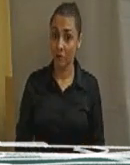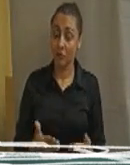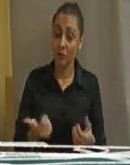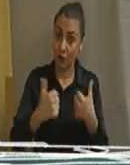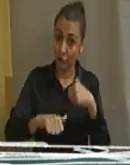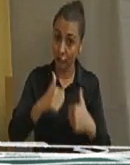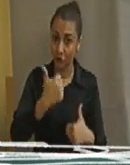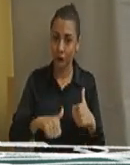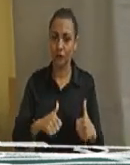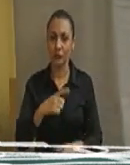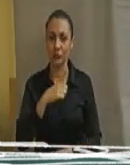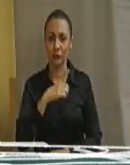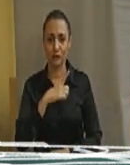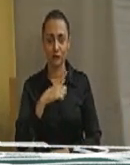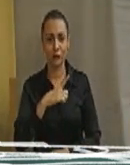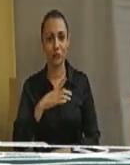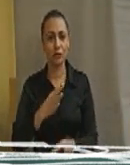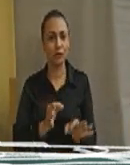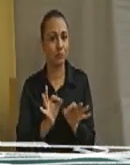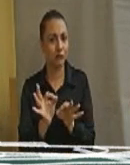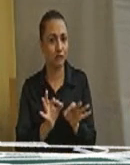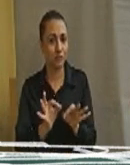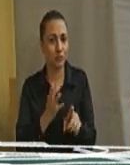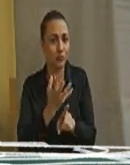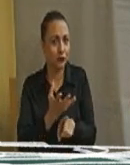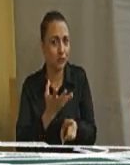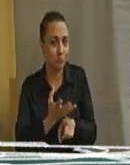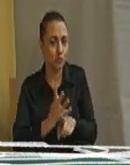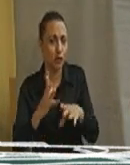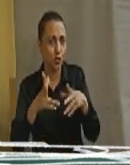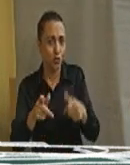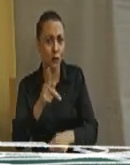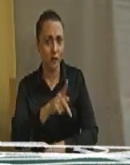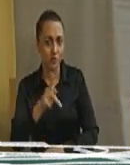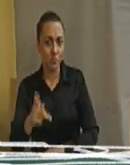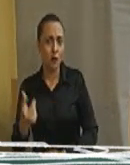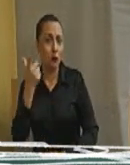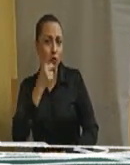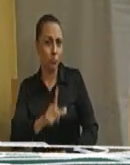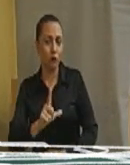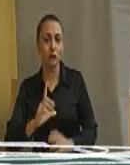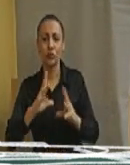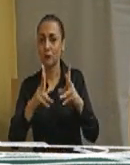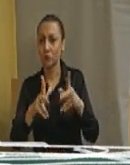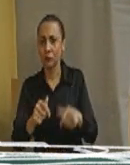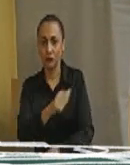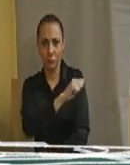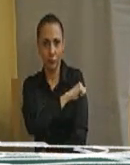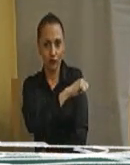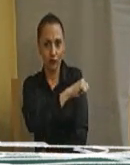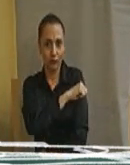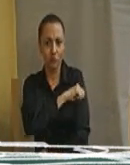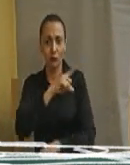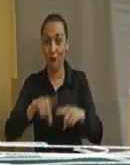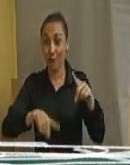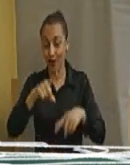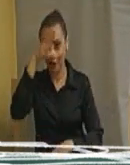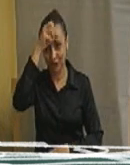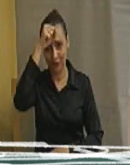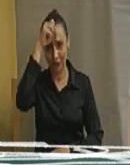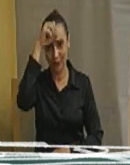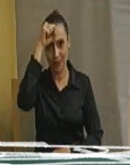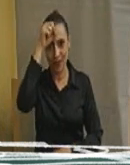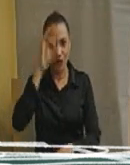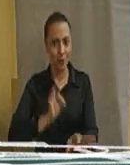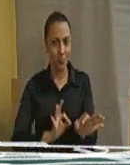Por avaliação, citamos o sistema de avaliação das disciplinas pelos discentes, uma conquista para os nossos alunos e uma ferramenta de aprendizado,